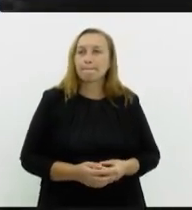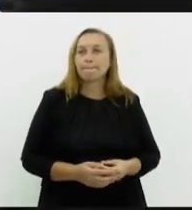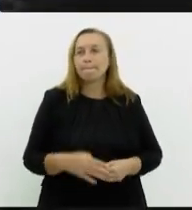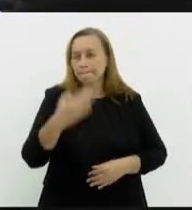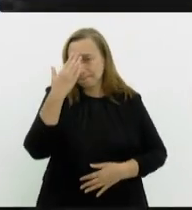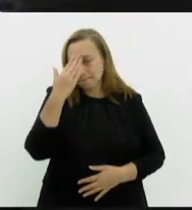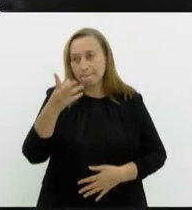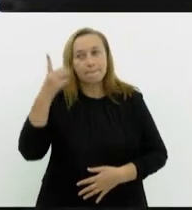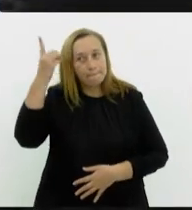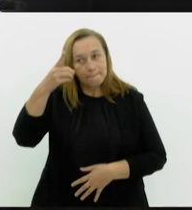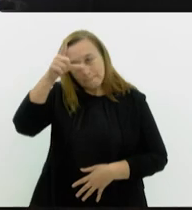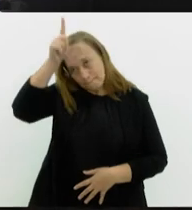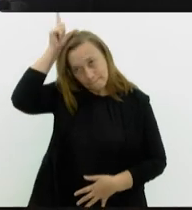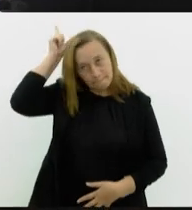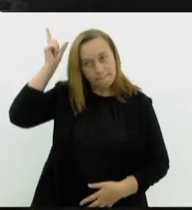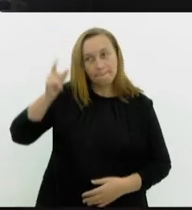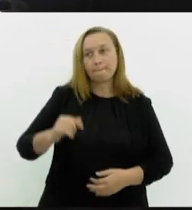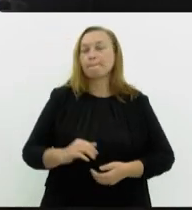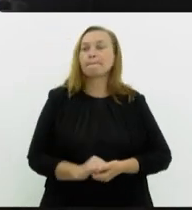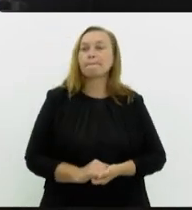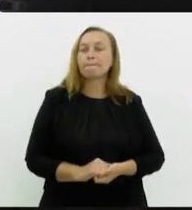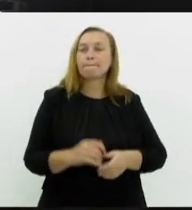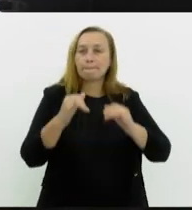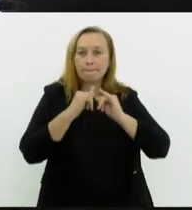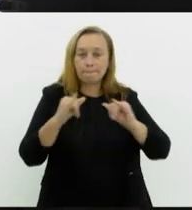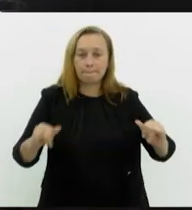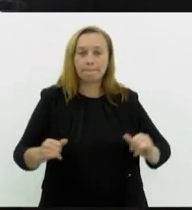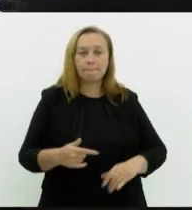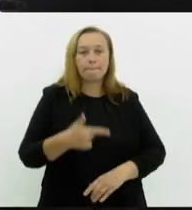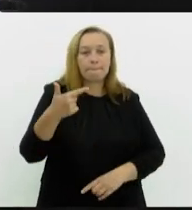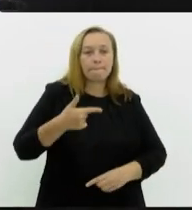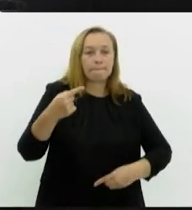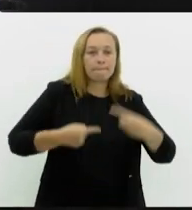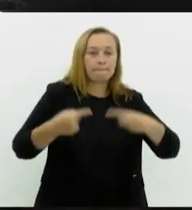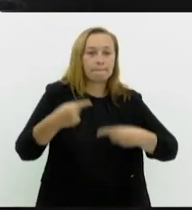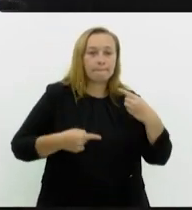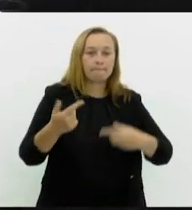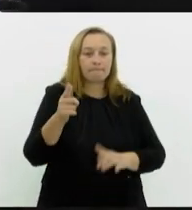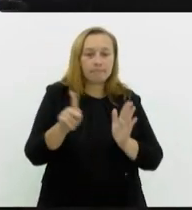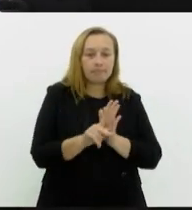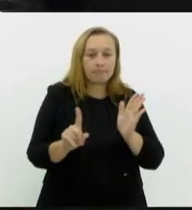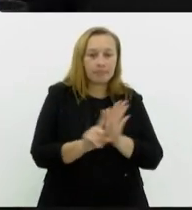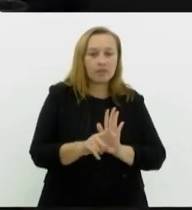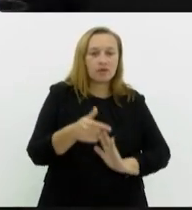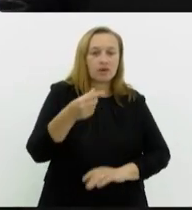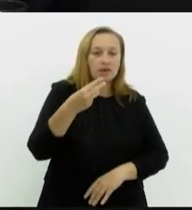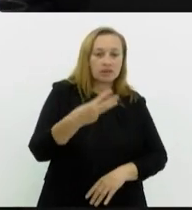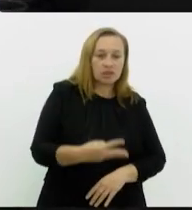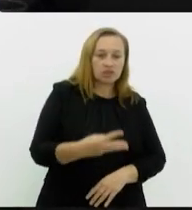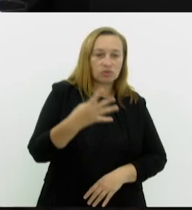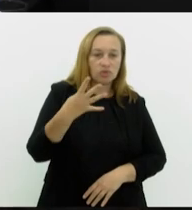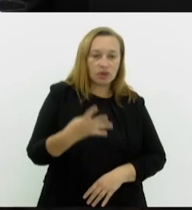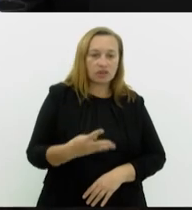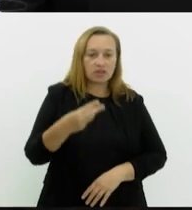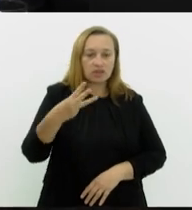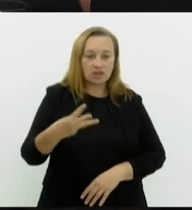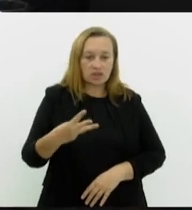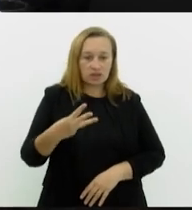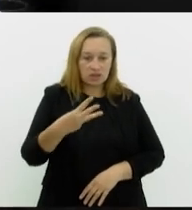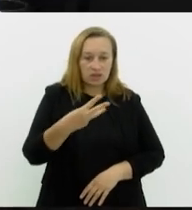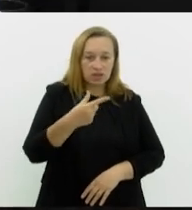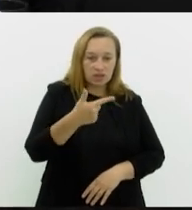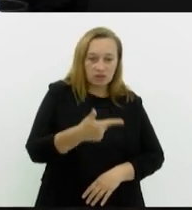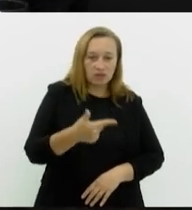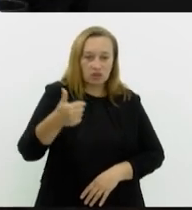Obrigado, deputado Luiz Paulo. Anuncio, em segunda discussão, projeto de lei número 3.421 de